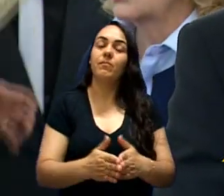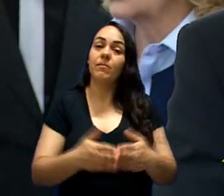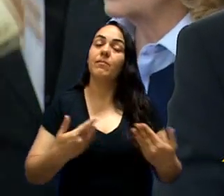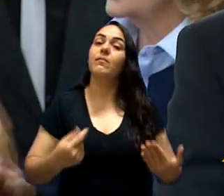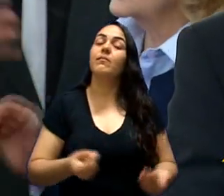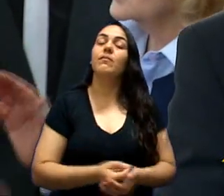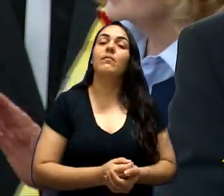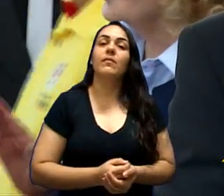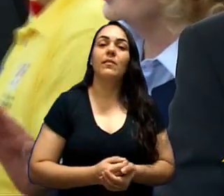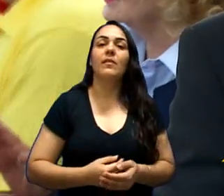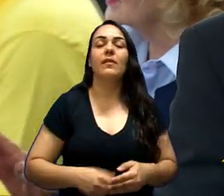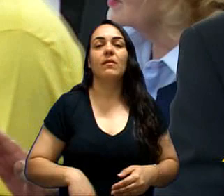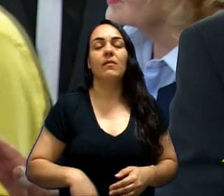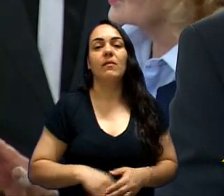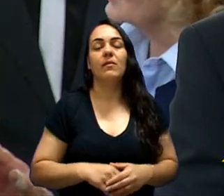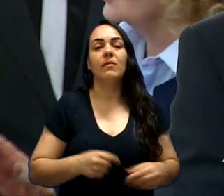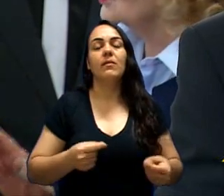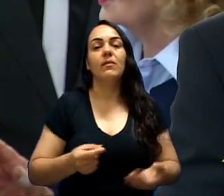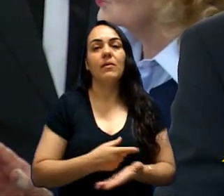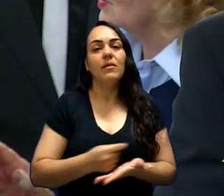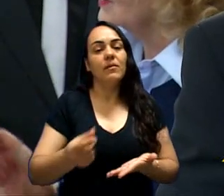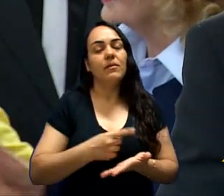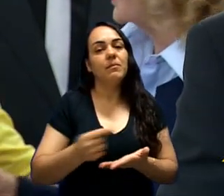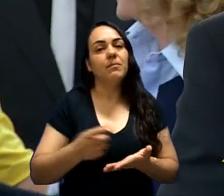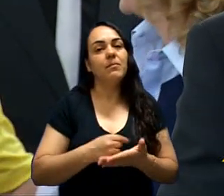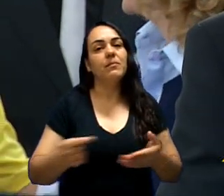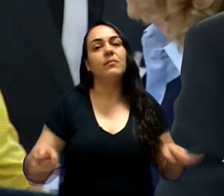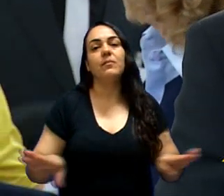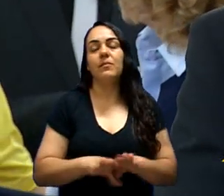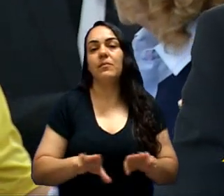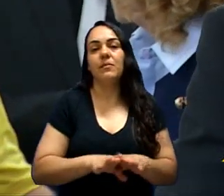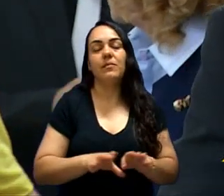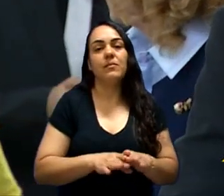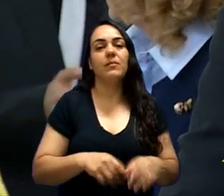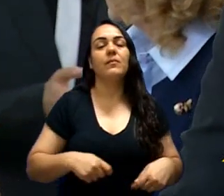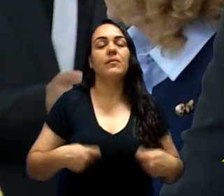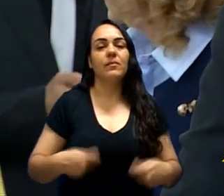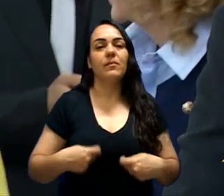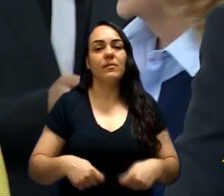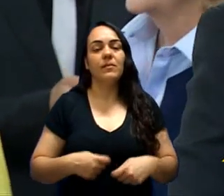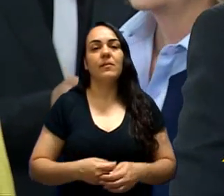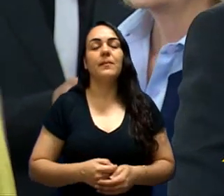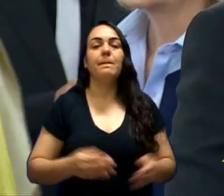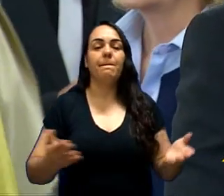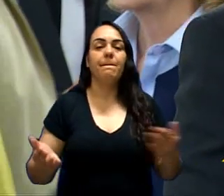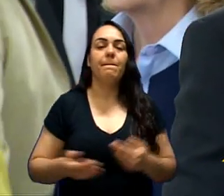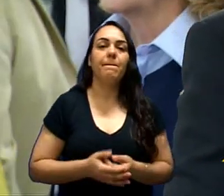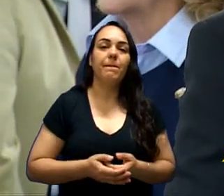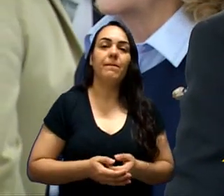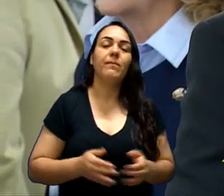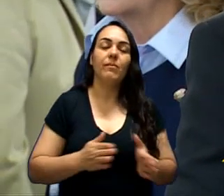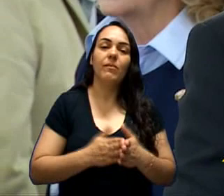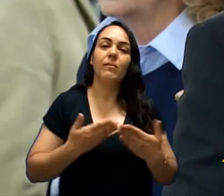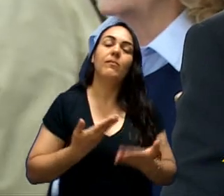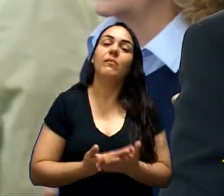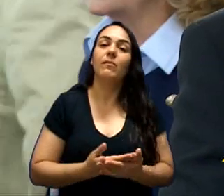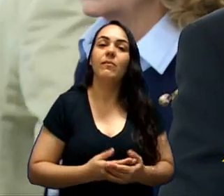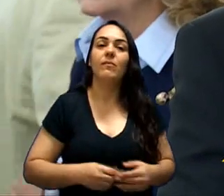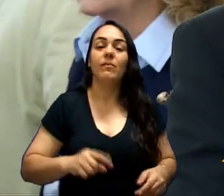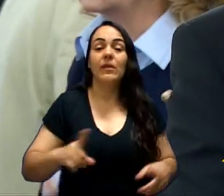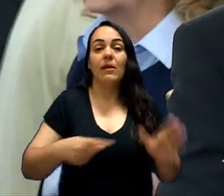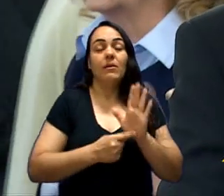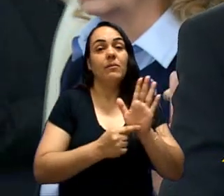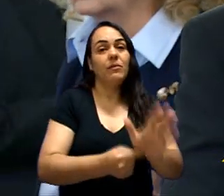alterado, o projeto é deliberado automaticamente. Então, eu quero deixar claro para a casa aqui que as pessoas ainda não